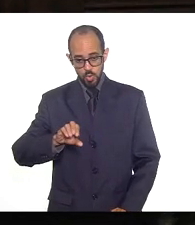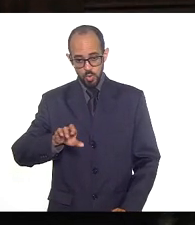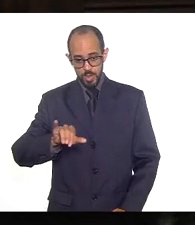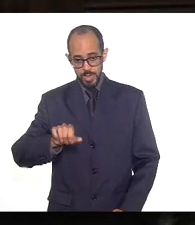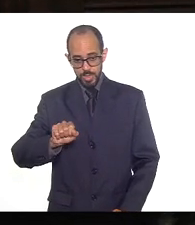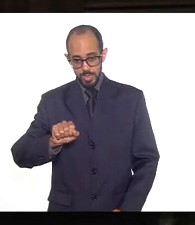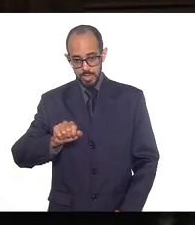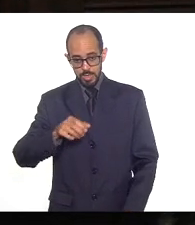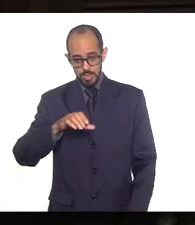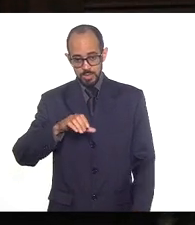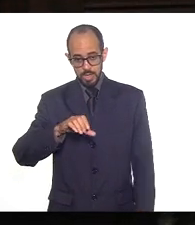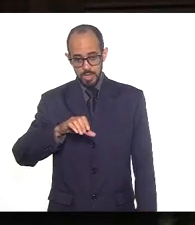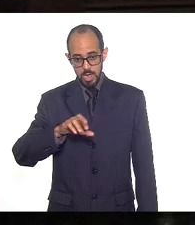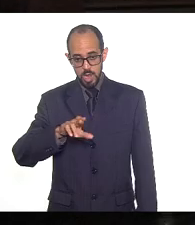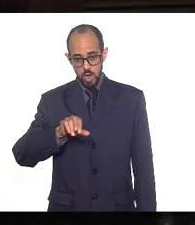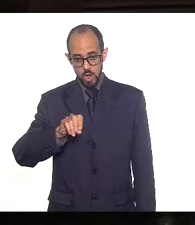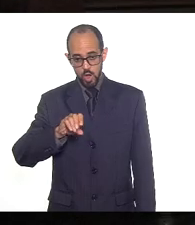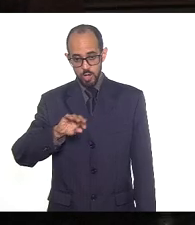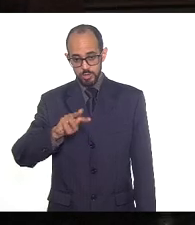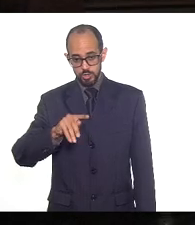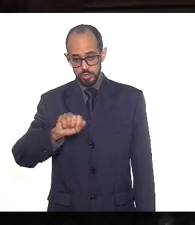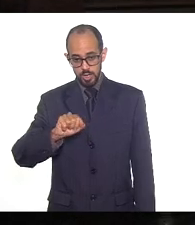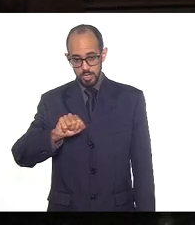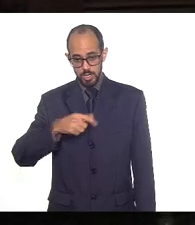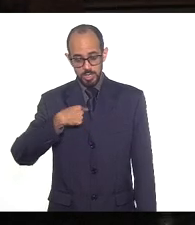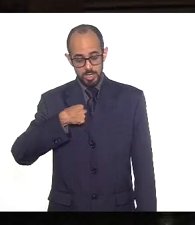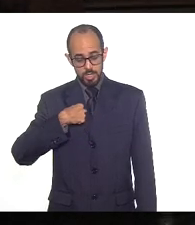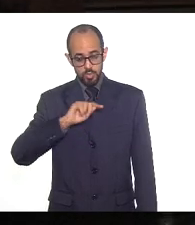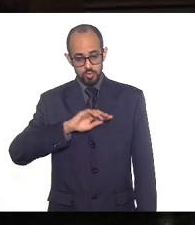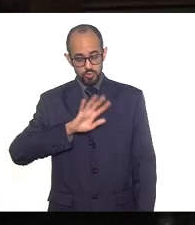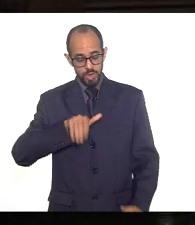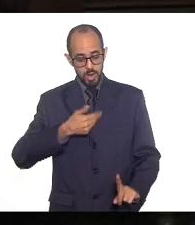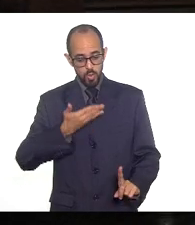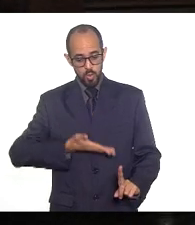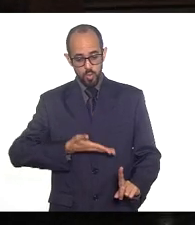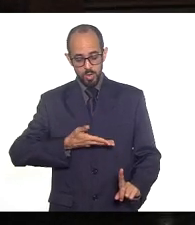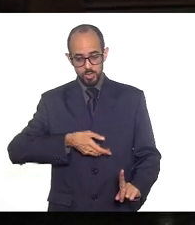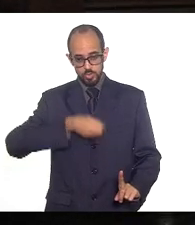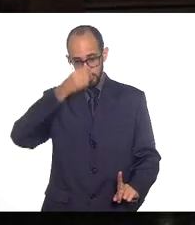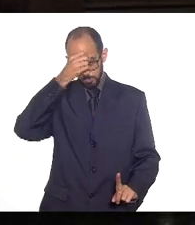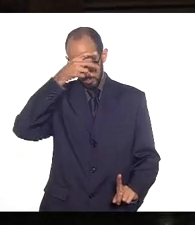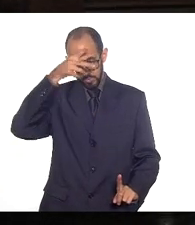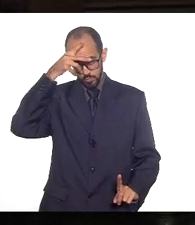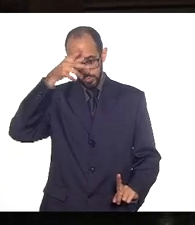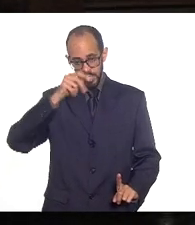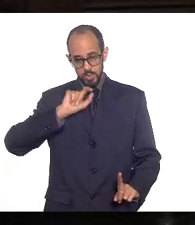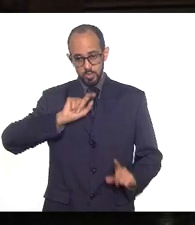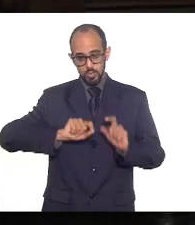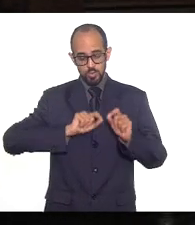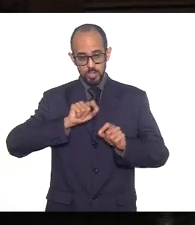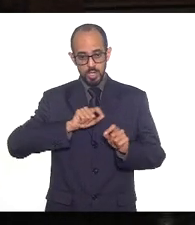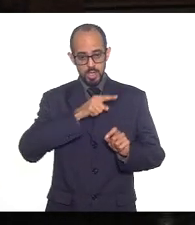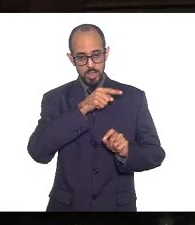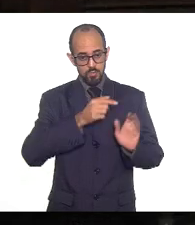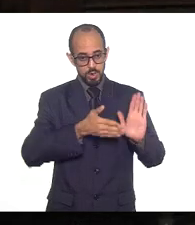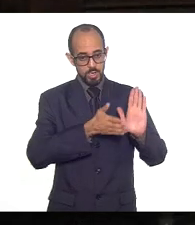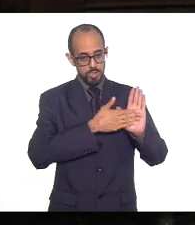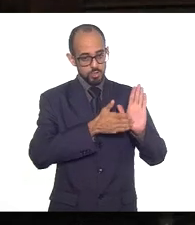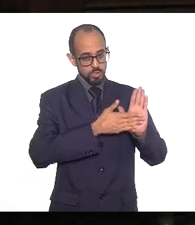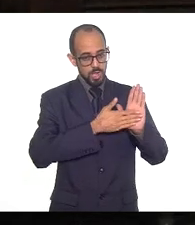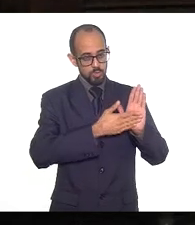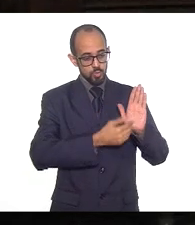parabéns eu tive a honra de como Prefeito por Luiz Paulo foi candidato a